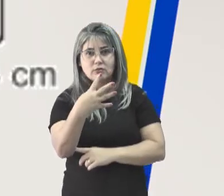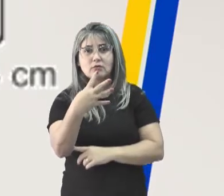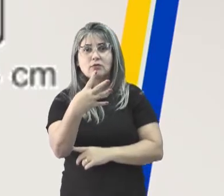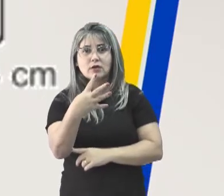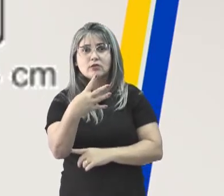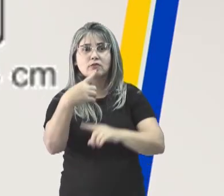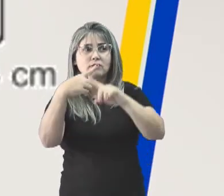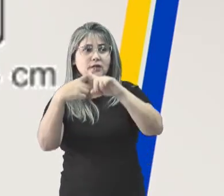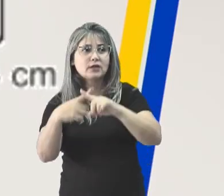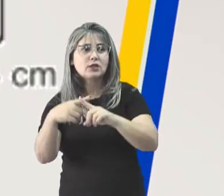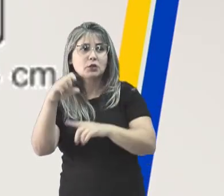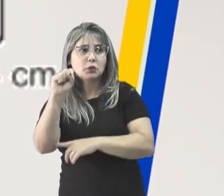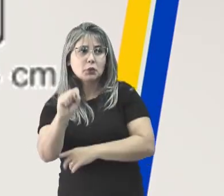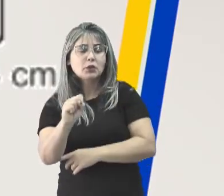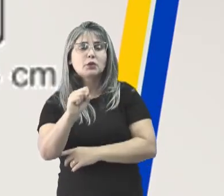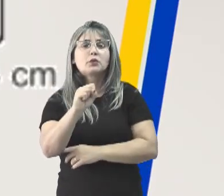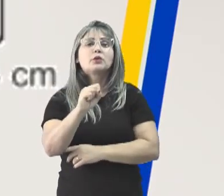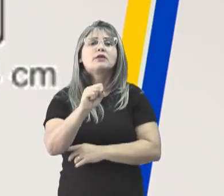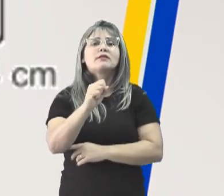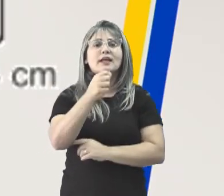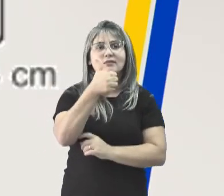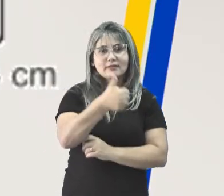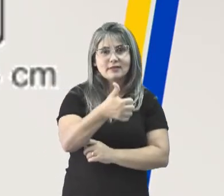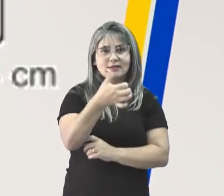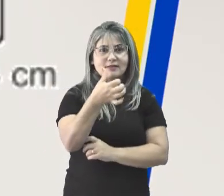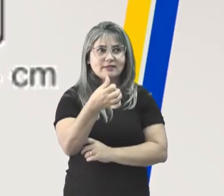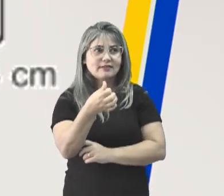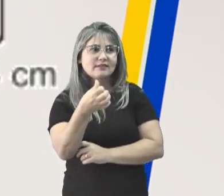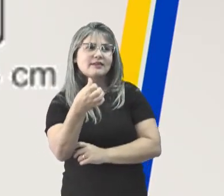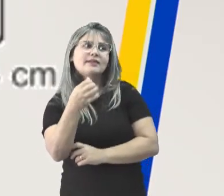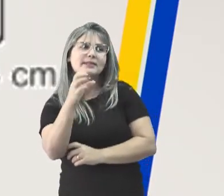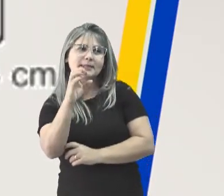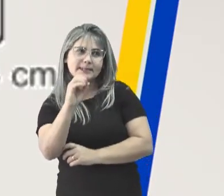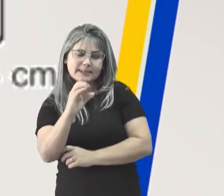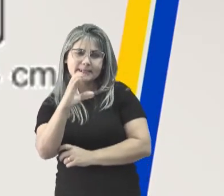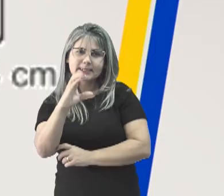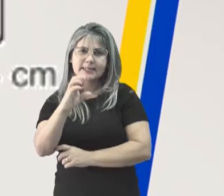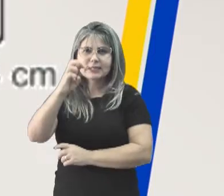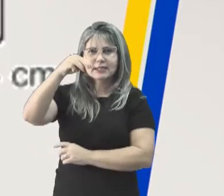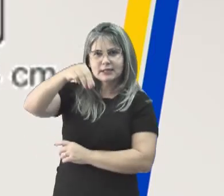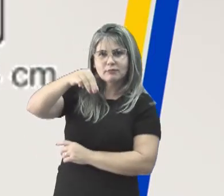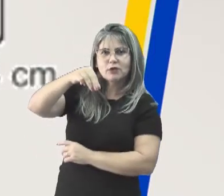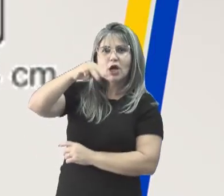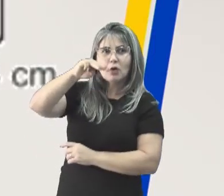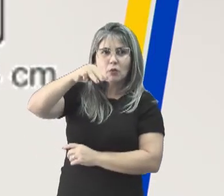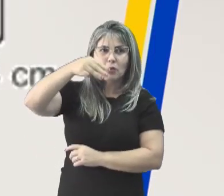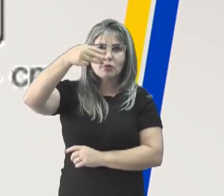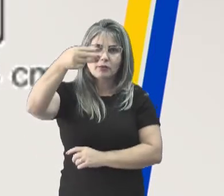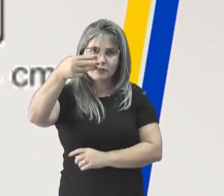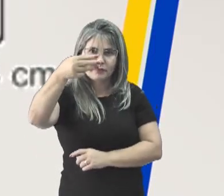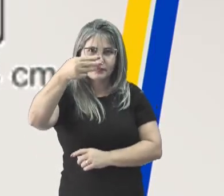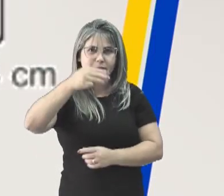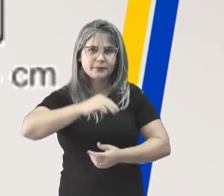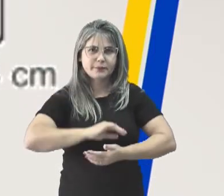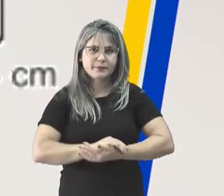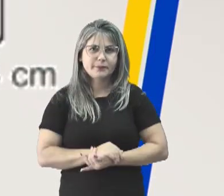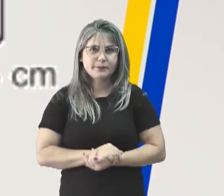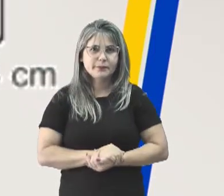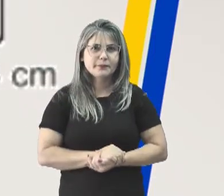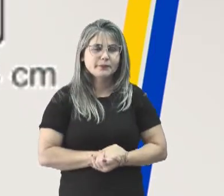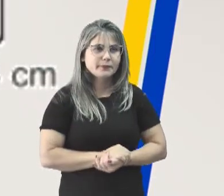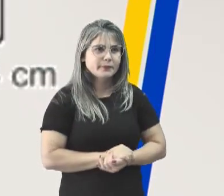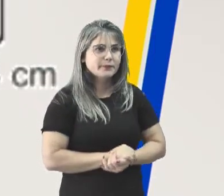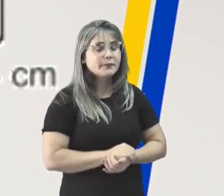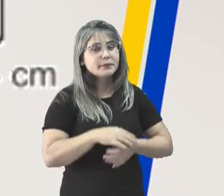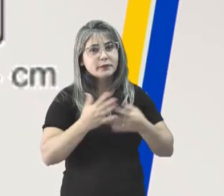160. E centímetros vezes centímetros vezes centímetros é centímetro ao cubo, centímetros cúbicos. Beleza, então